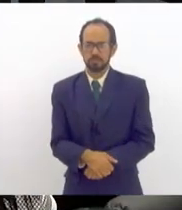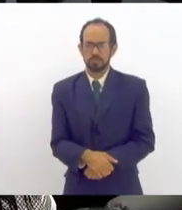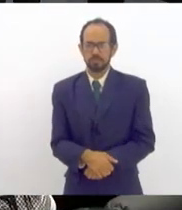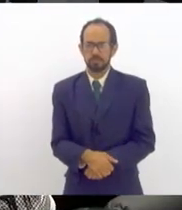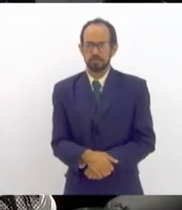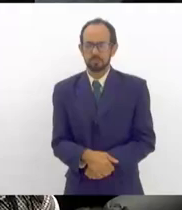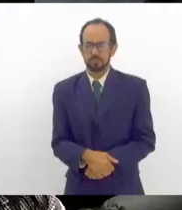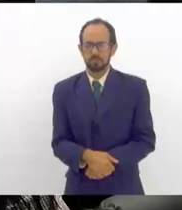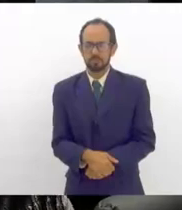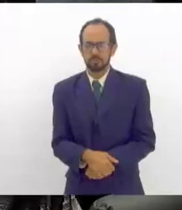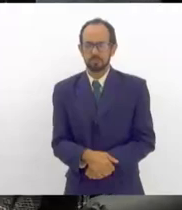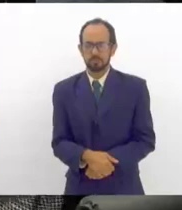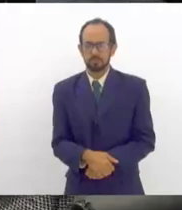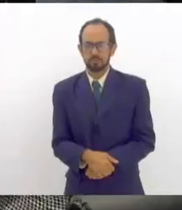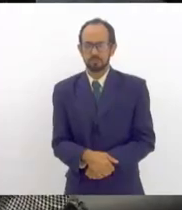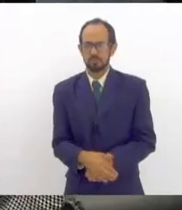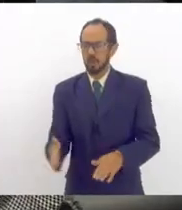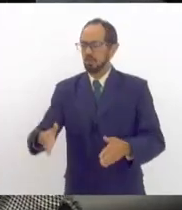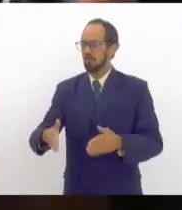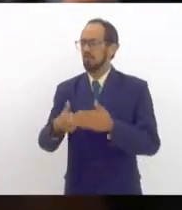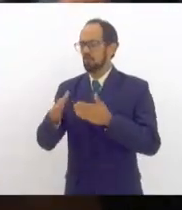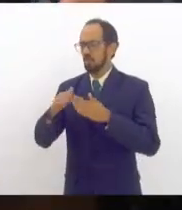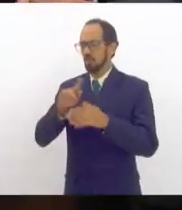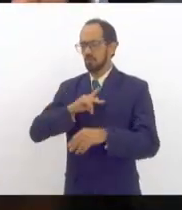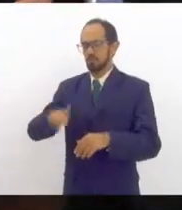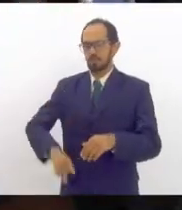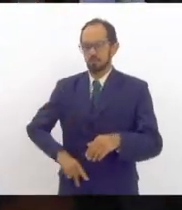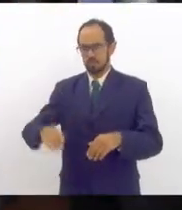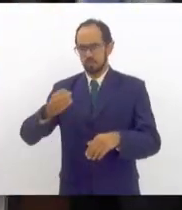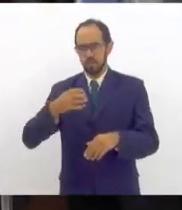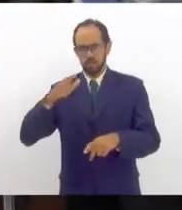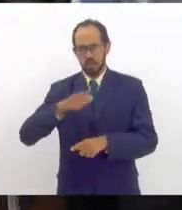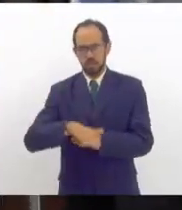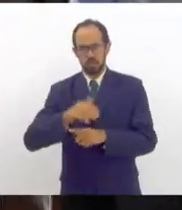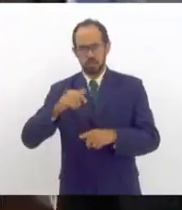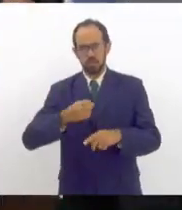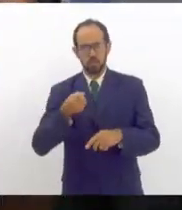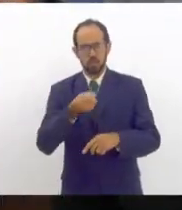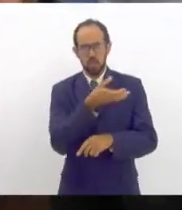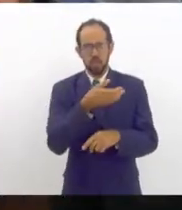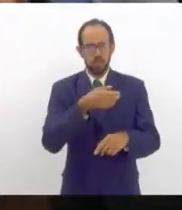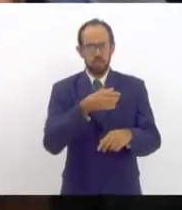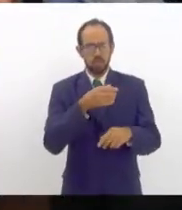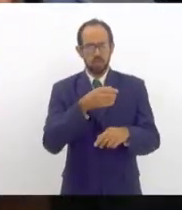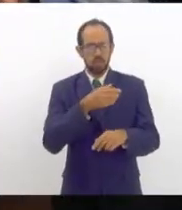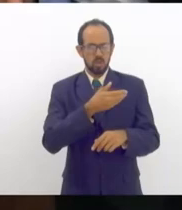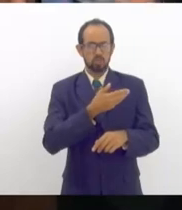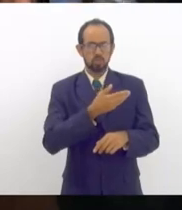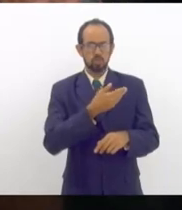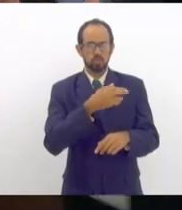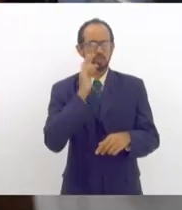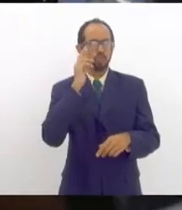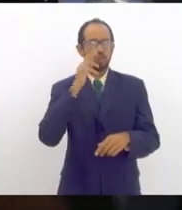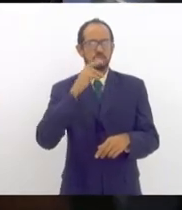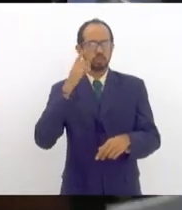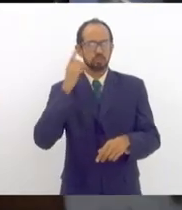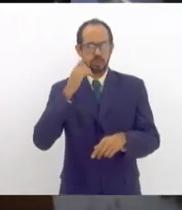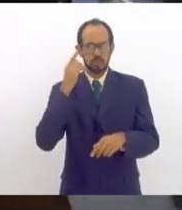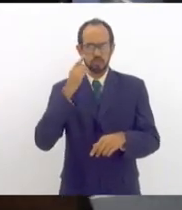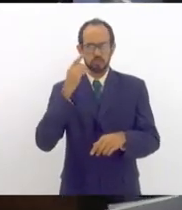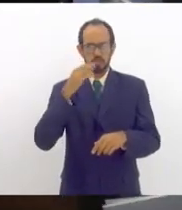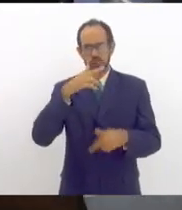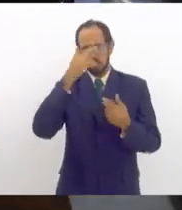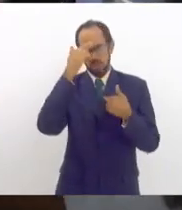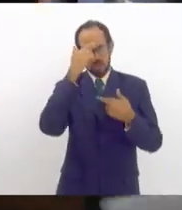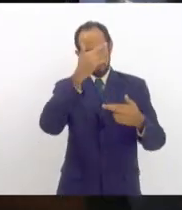por favor Apesar Boa tarde senhora Presidente novos parlamentares Com muito respeito Essa casa